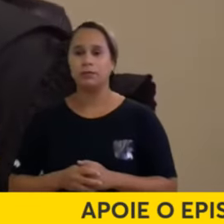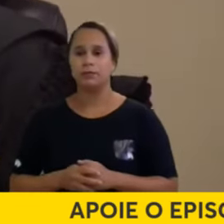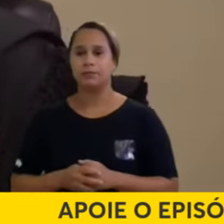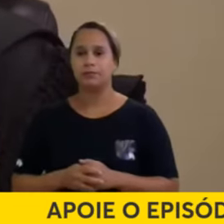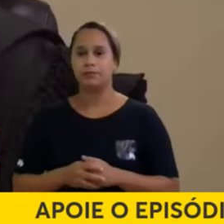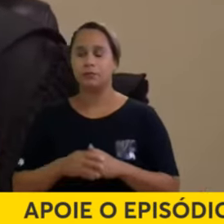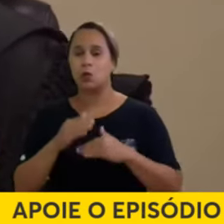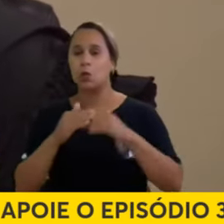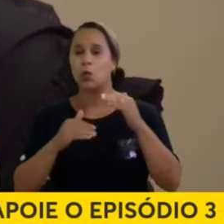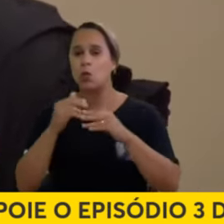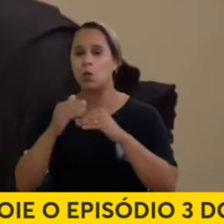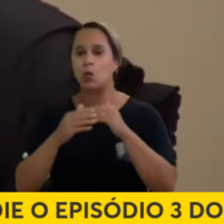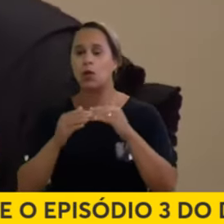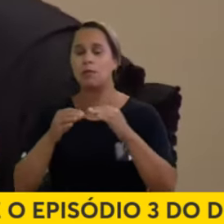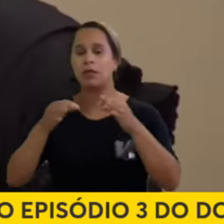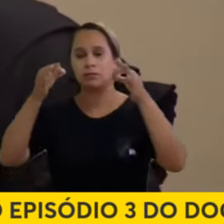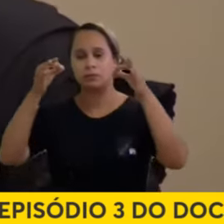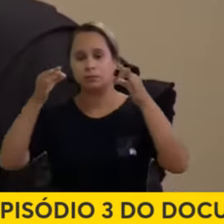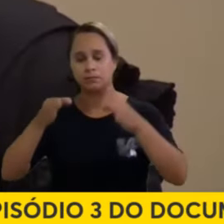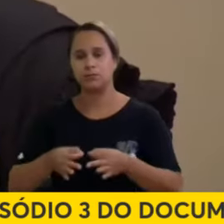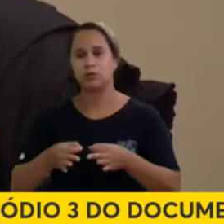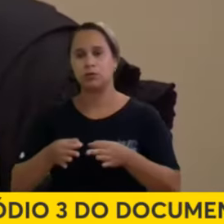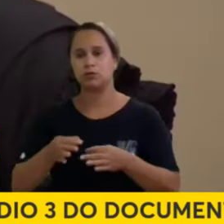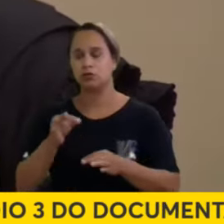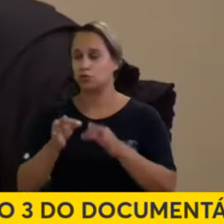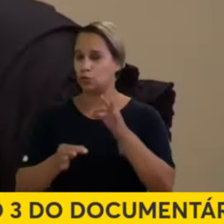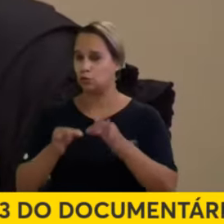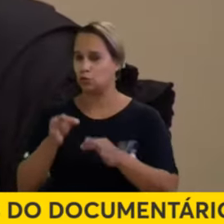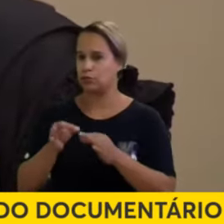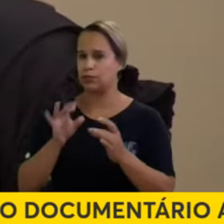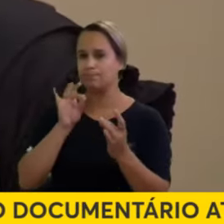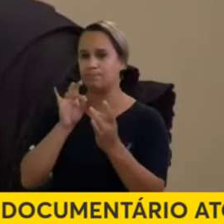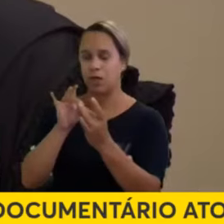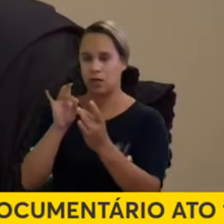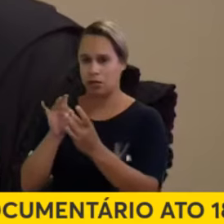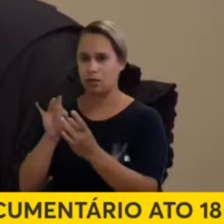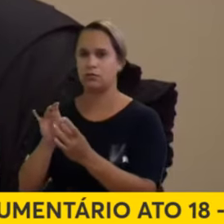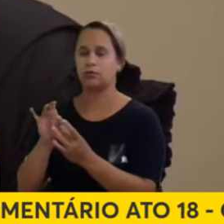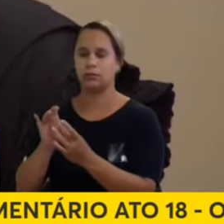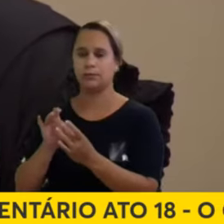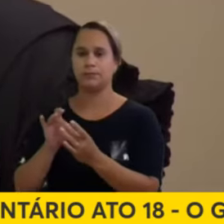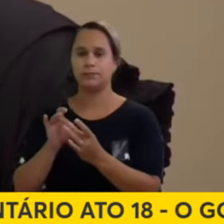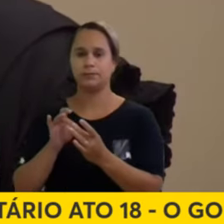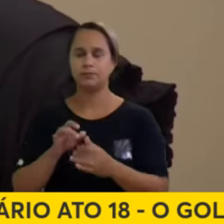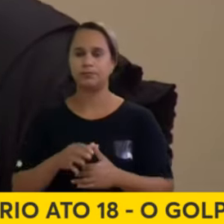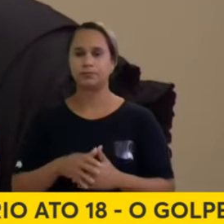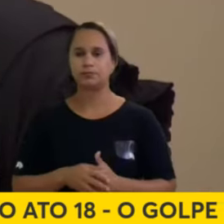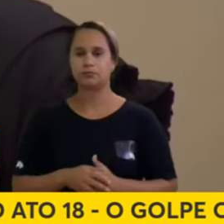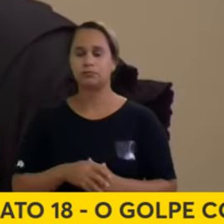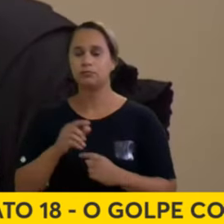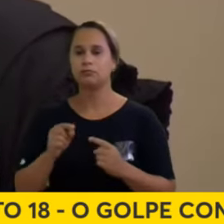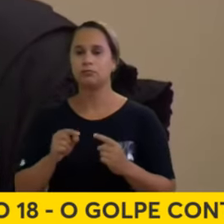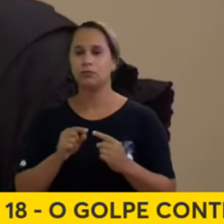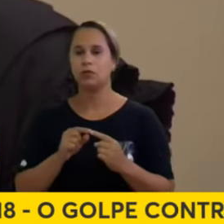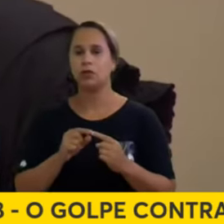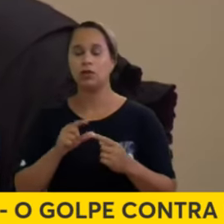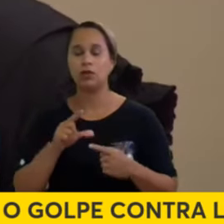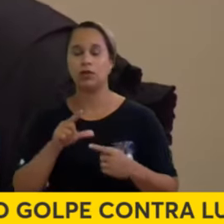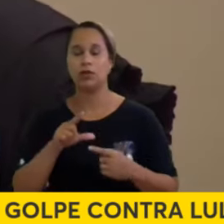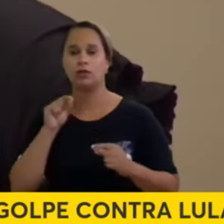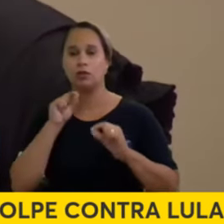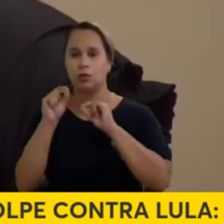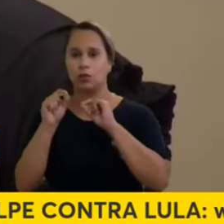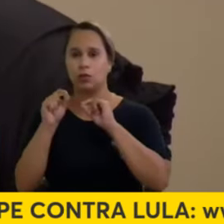exclusiva da Justiça especializada e desde que devidamente ocada para tanto nesse ponto destaca o voto do ministro Henrique